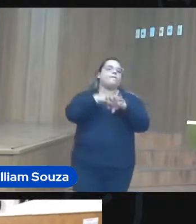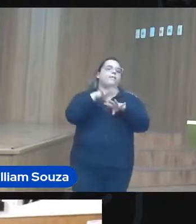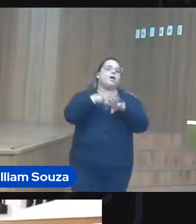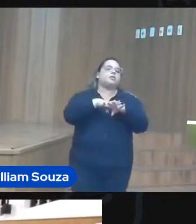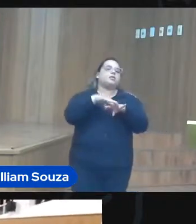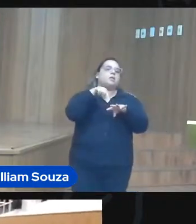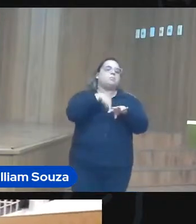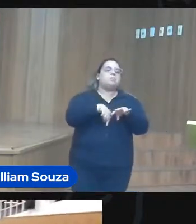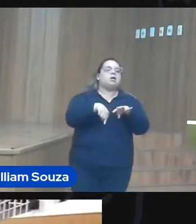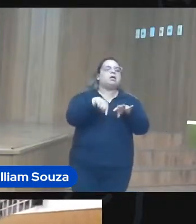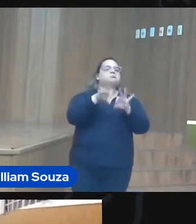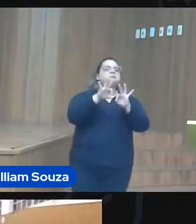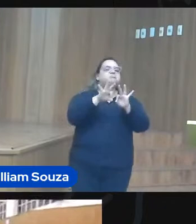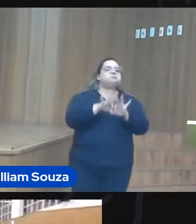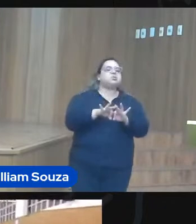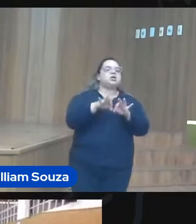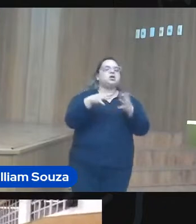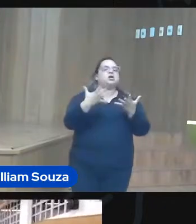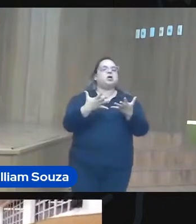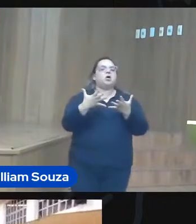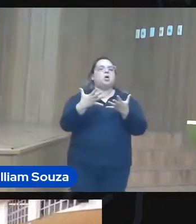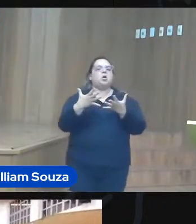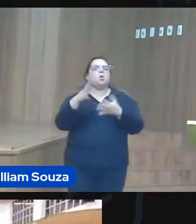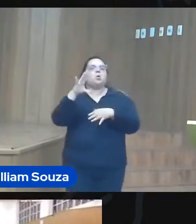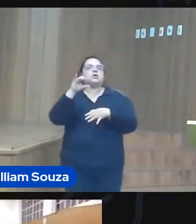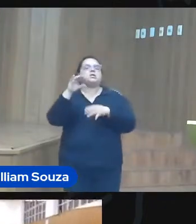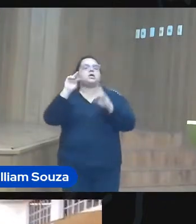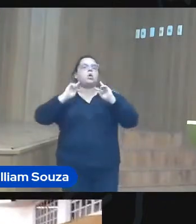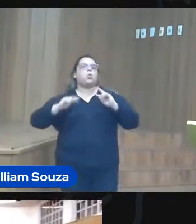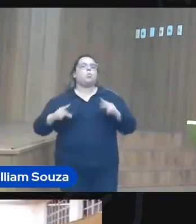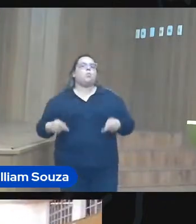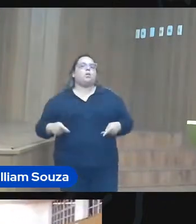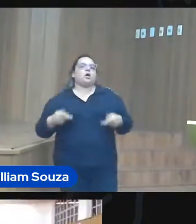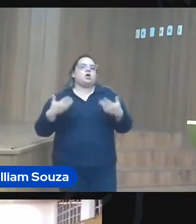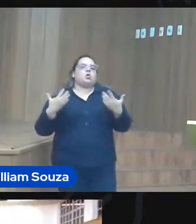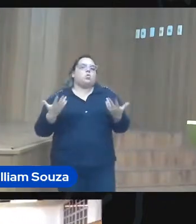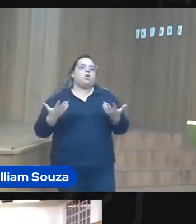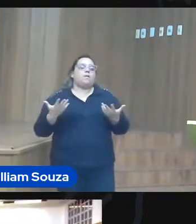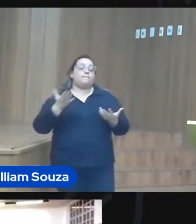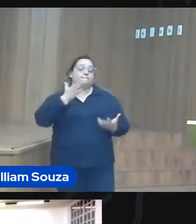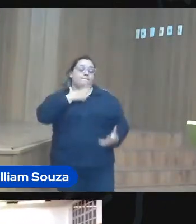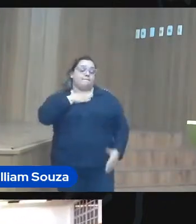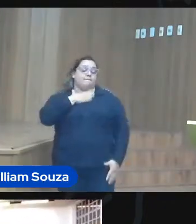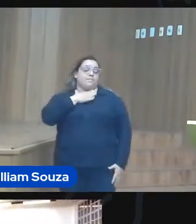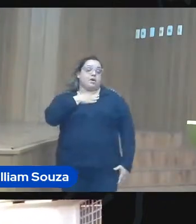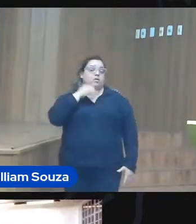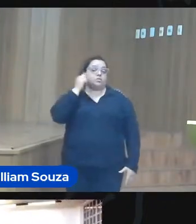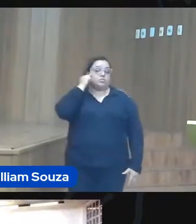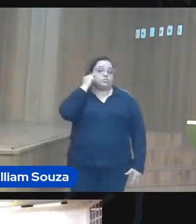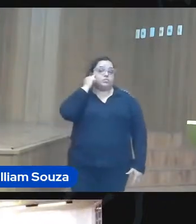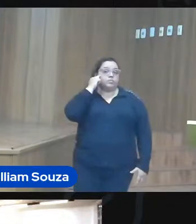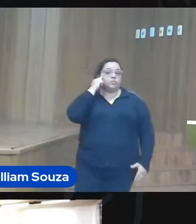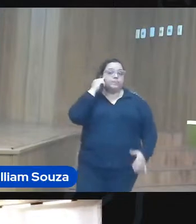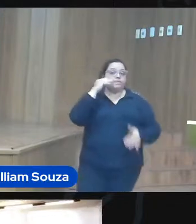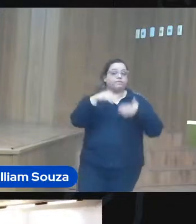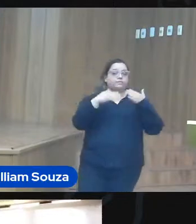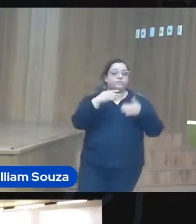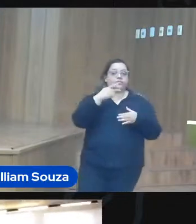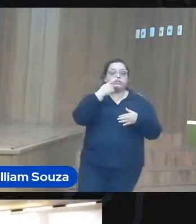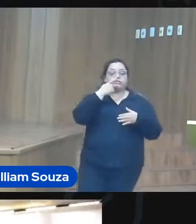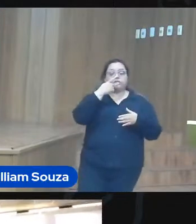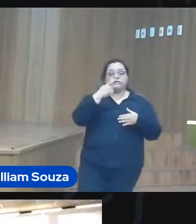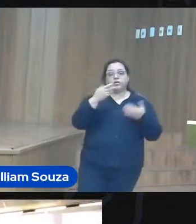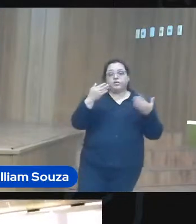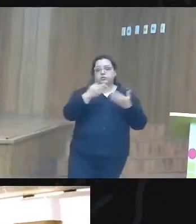exata numa perspectiva ou numa ciência humana? O meu entendimento passa muito pela minha fala de hoje.